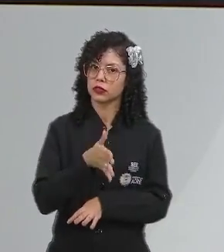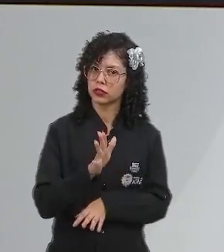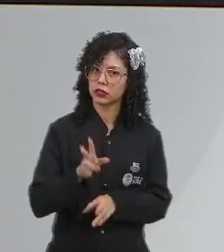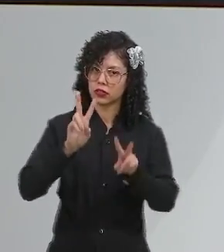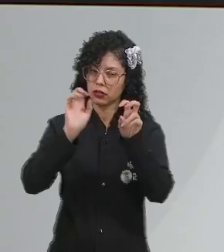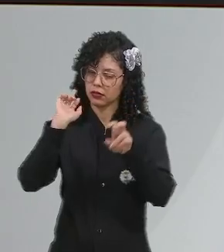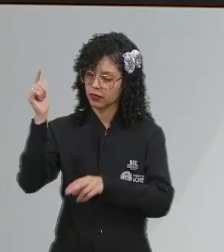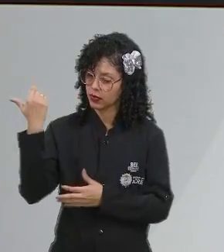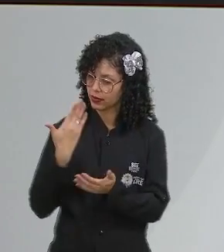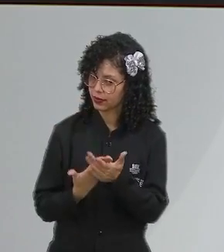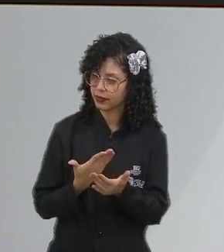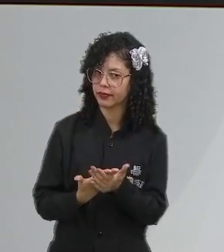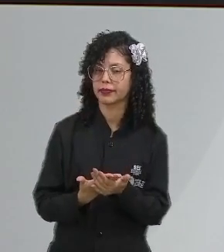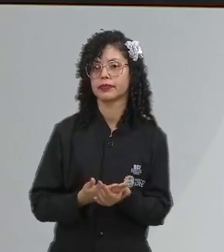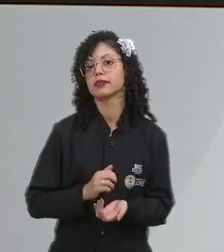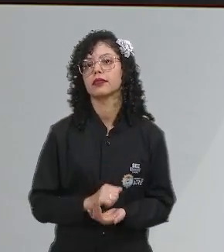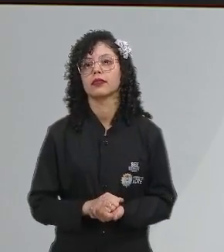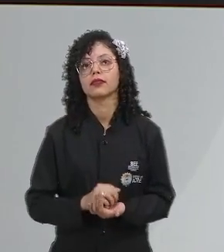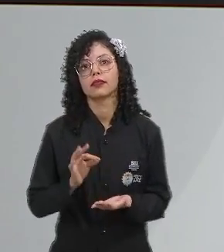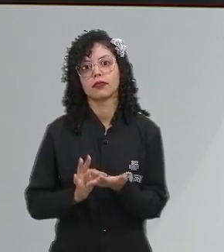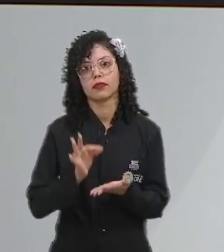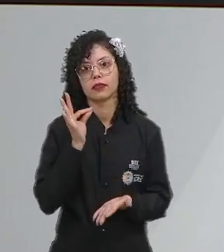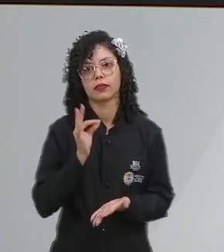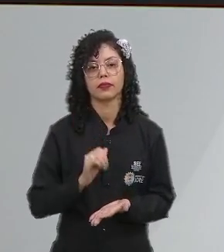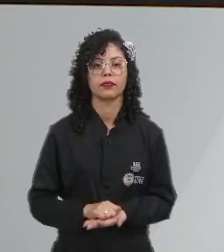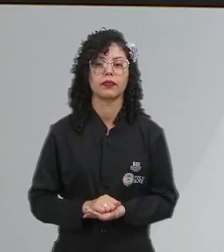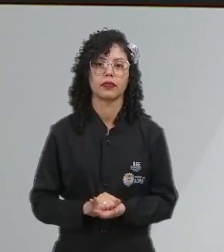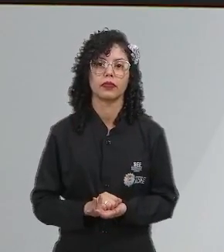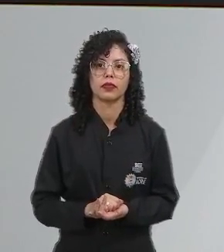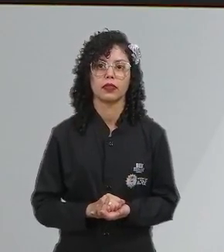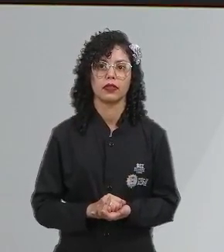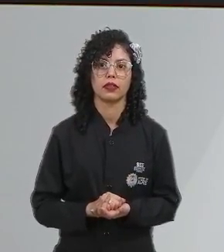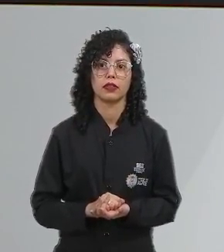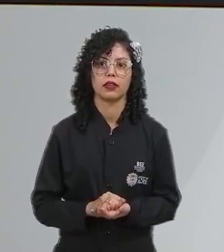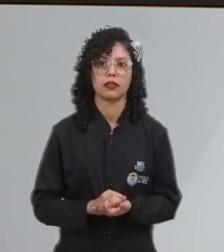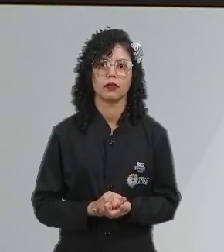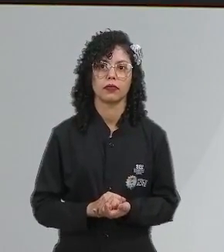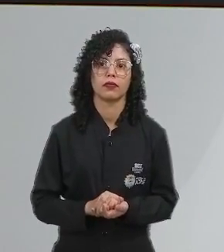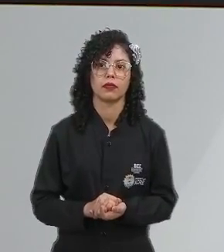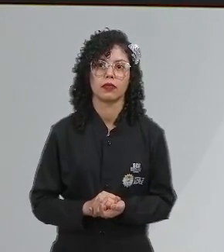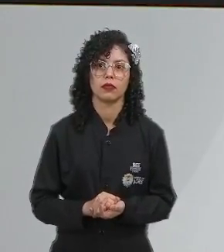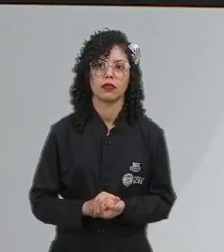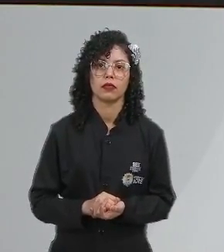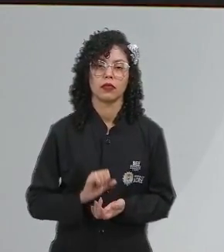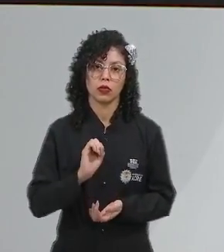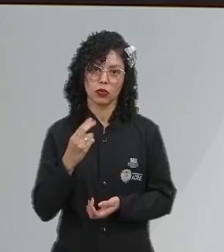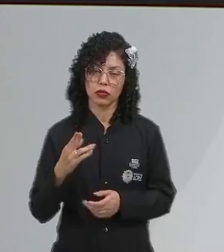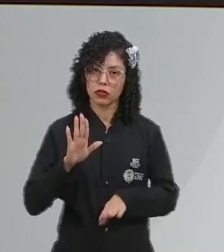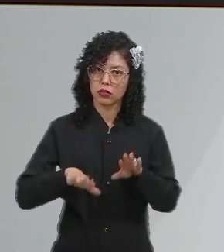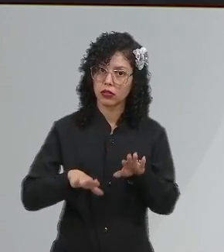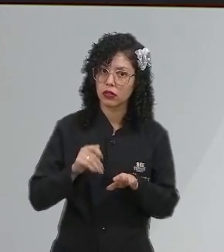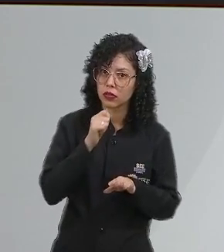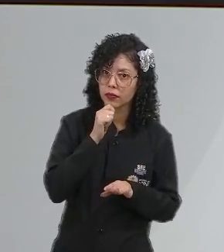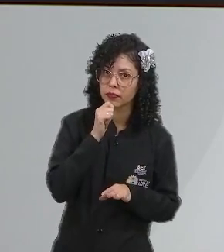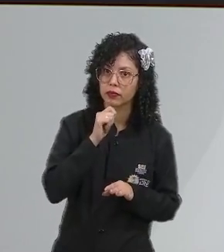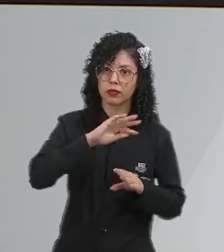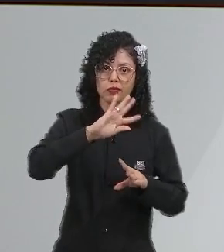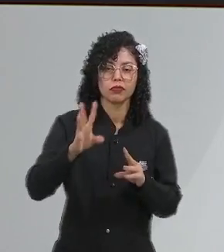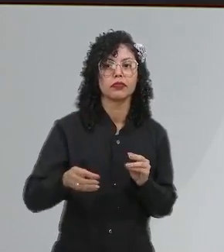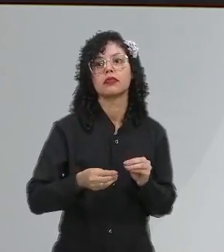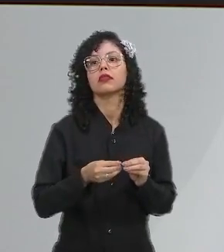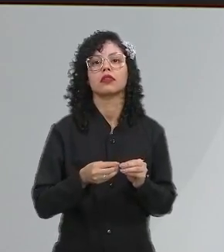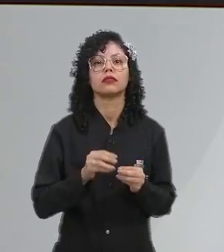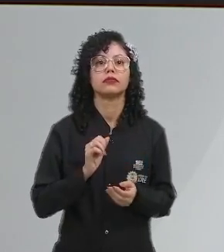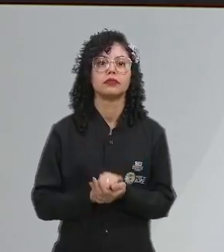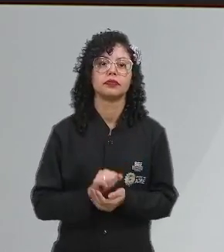para uma outra aula, esse café ele vai ser incinerado. Ou seja, foi uma política implementada pelo